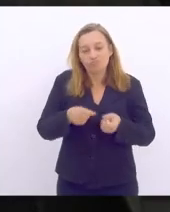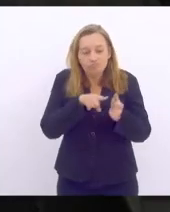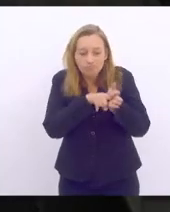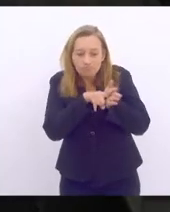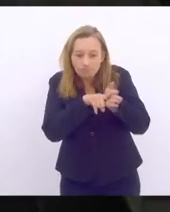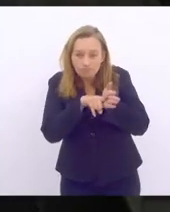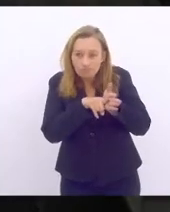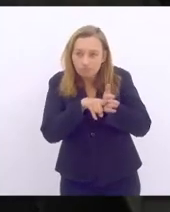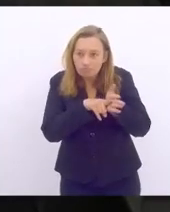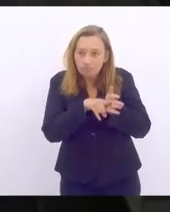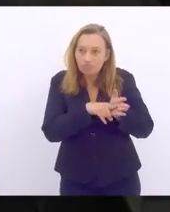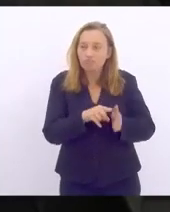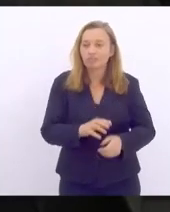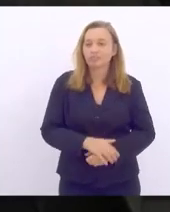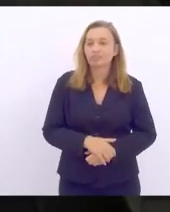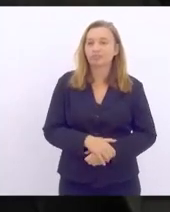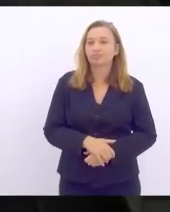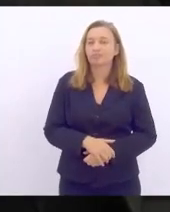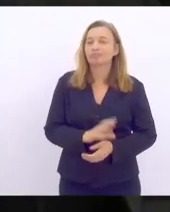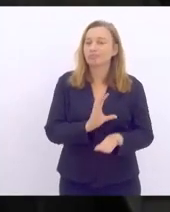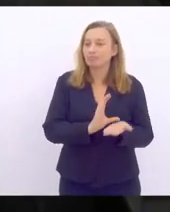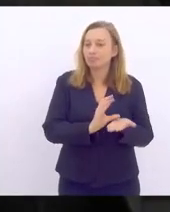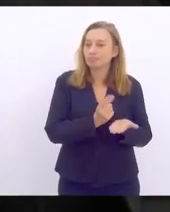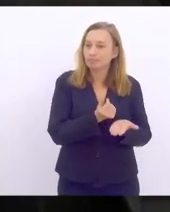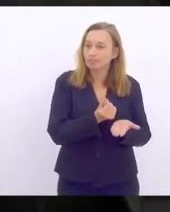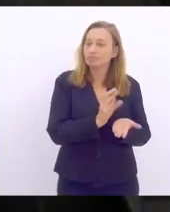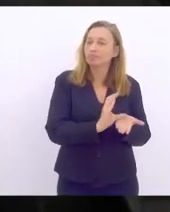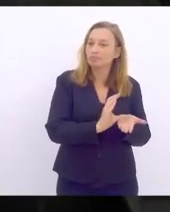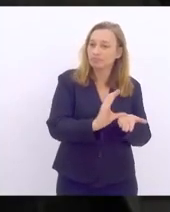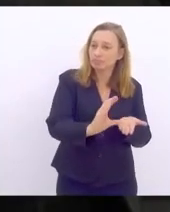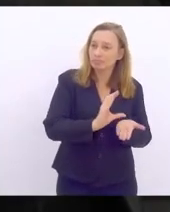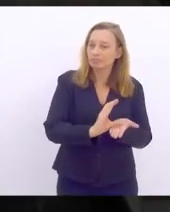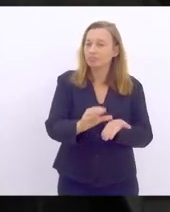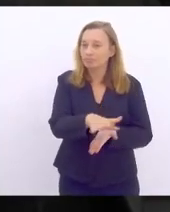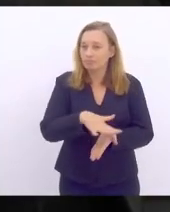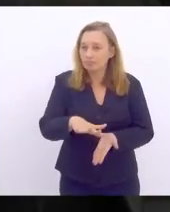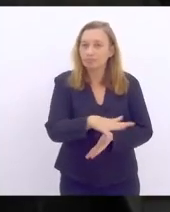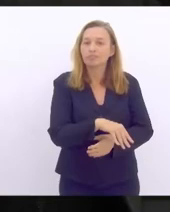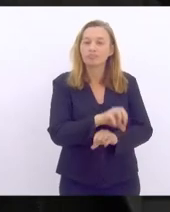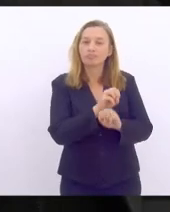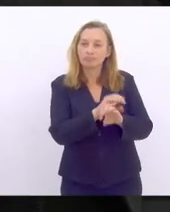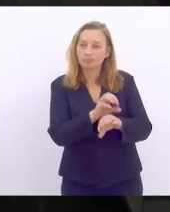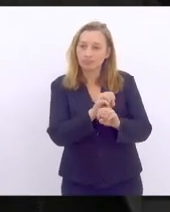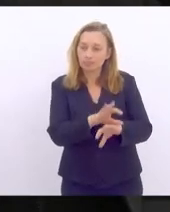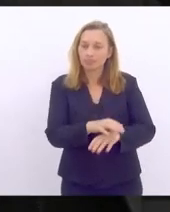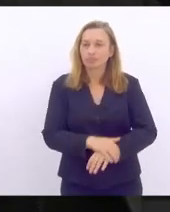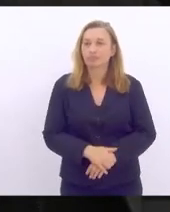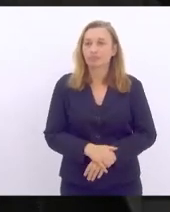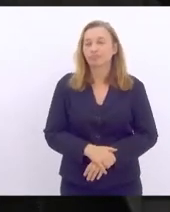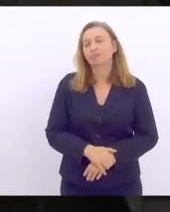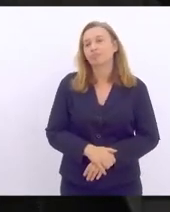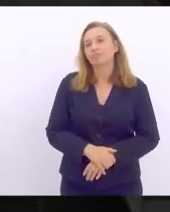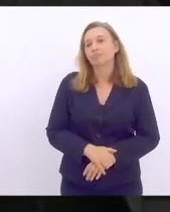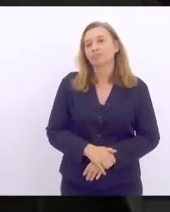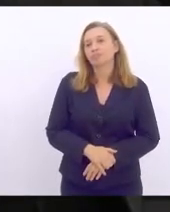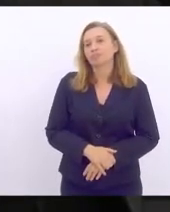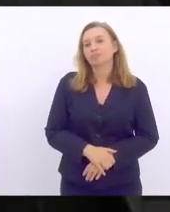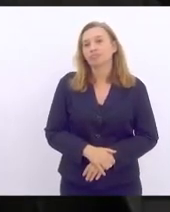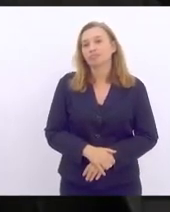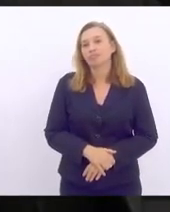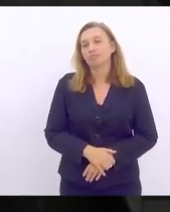fiscalizar os recursos da área de educação e não é só a senhora